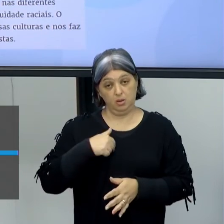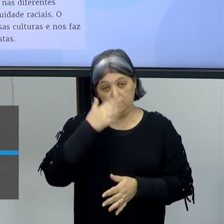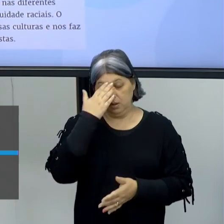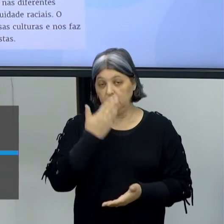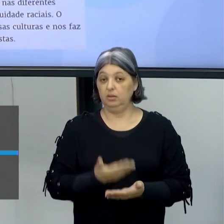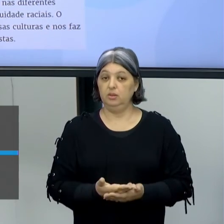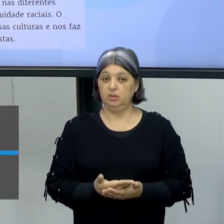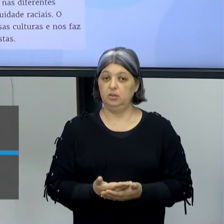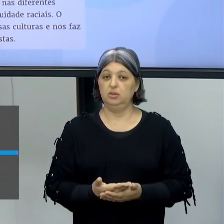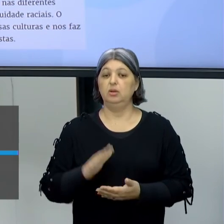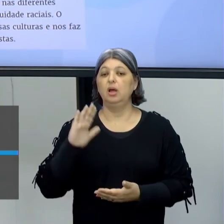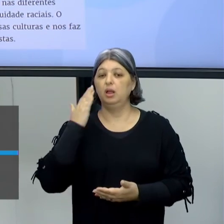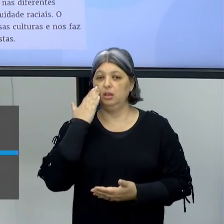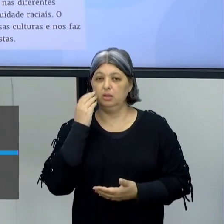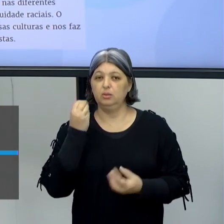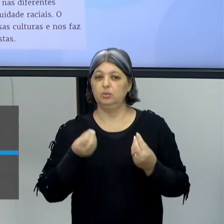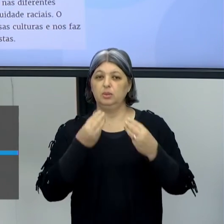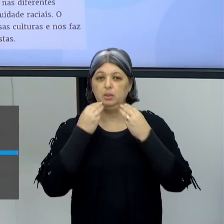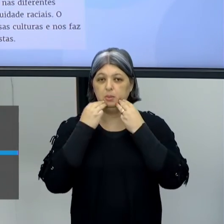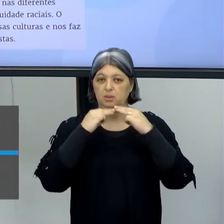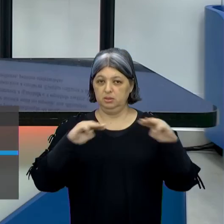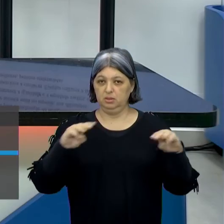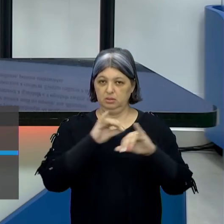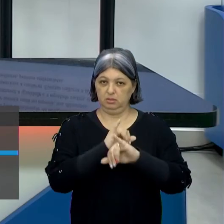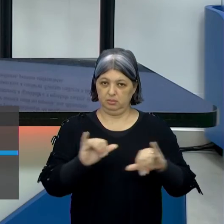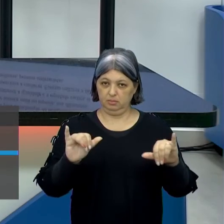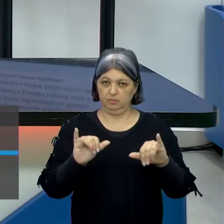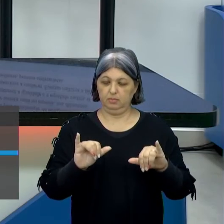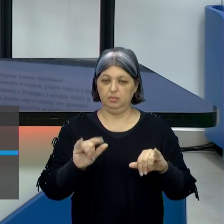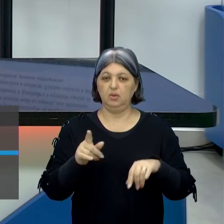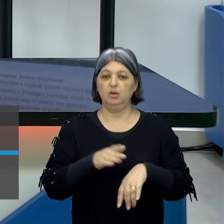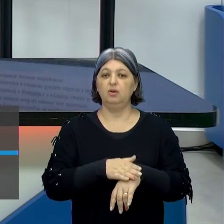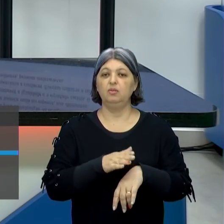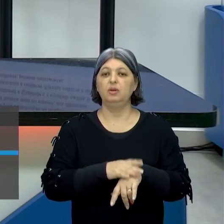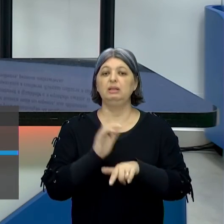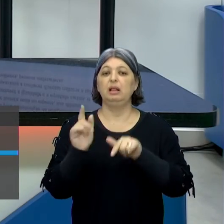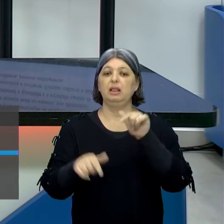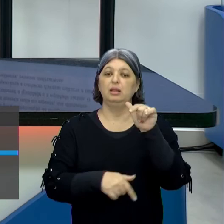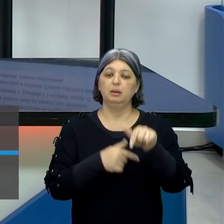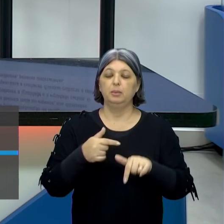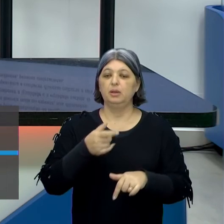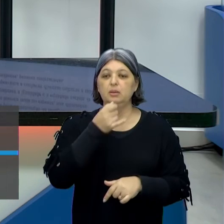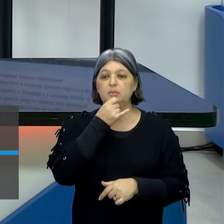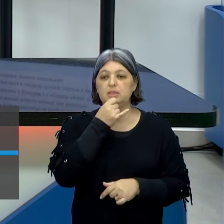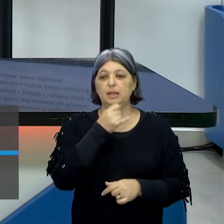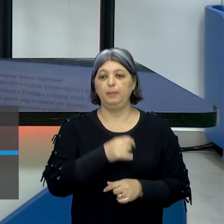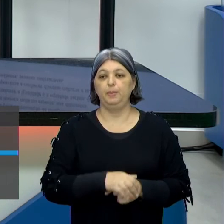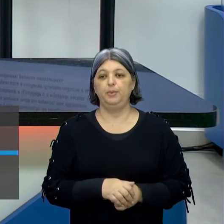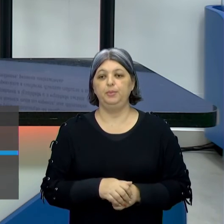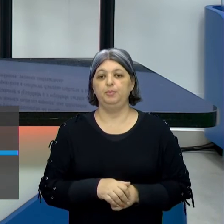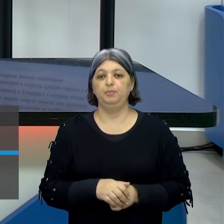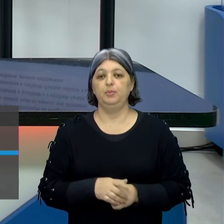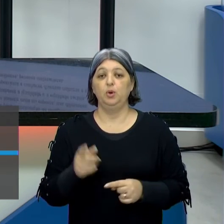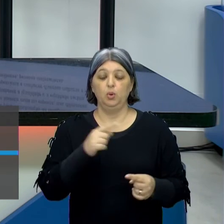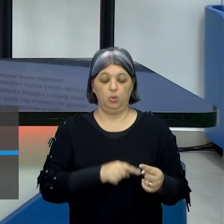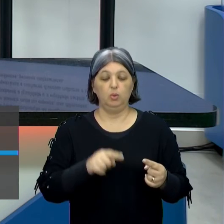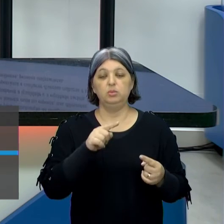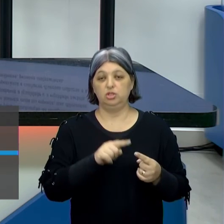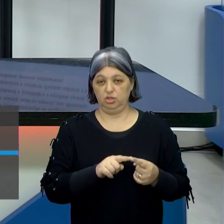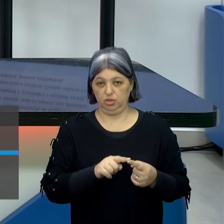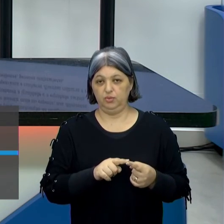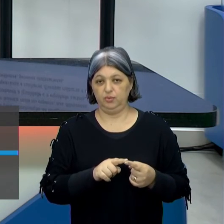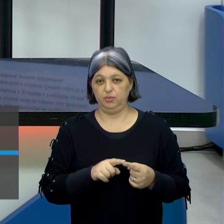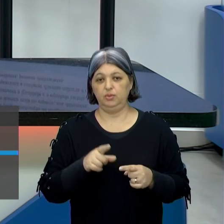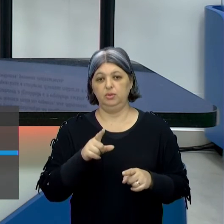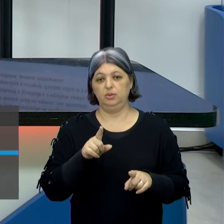tenham entendido a minha mensagem. Então, quando a gente fala em trabalhar, por exemplo, esses objetivos, e a